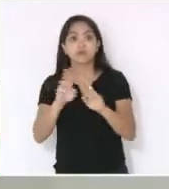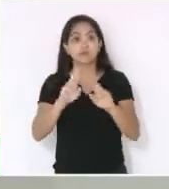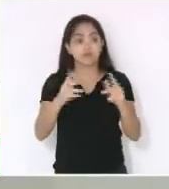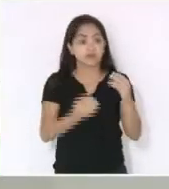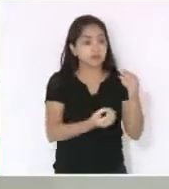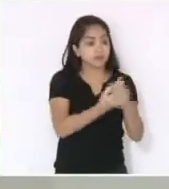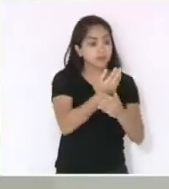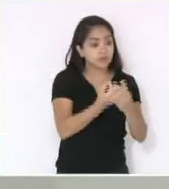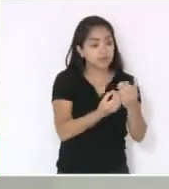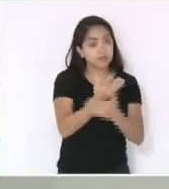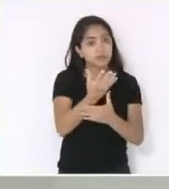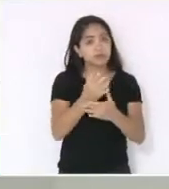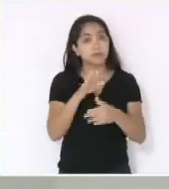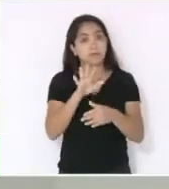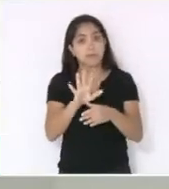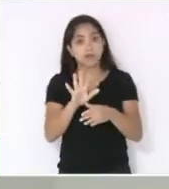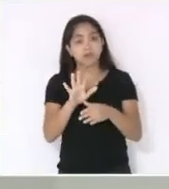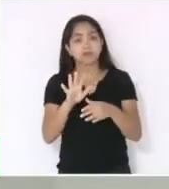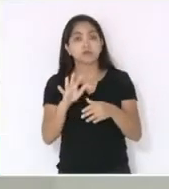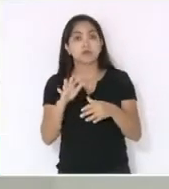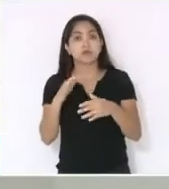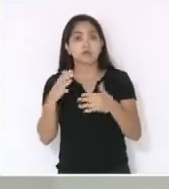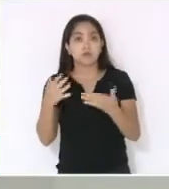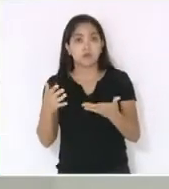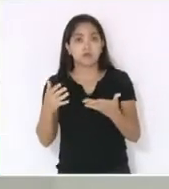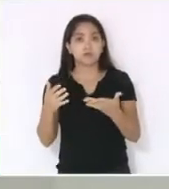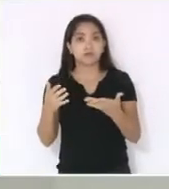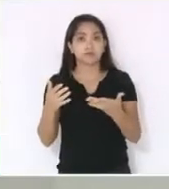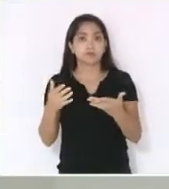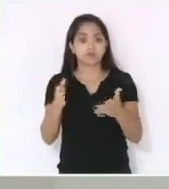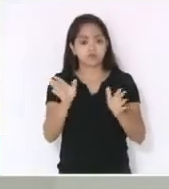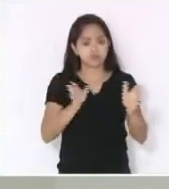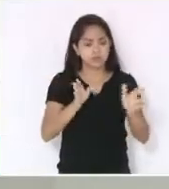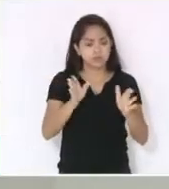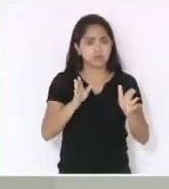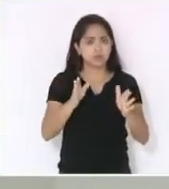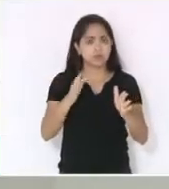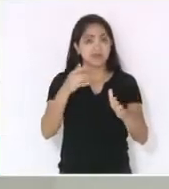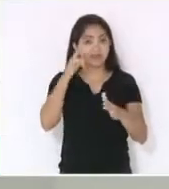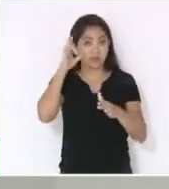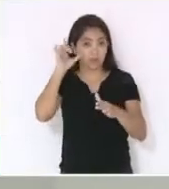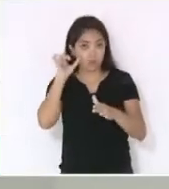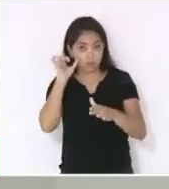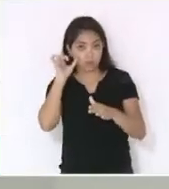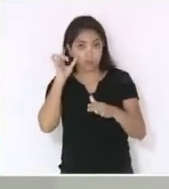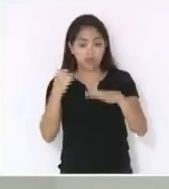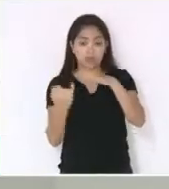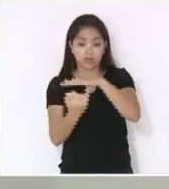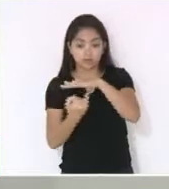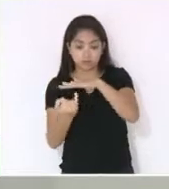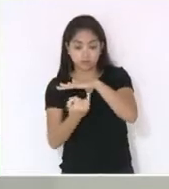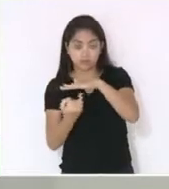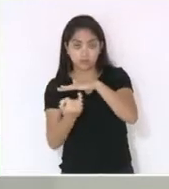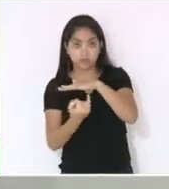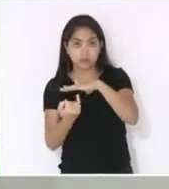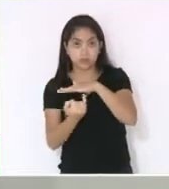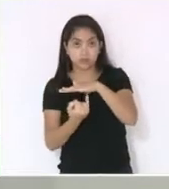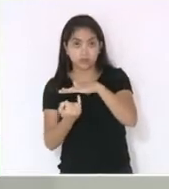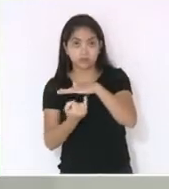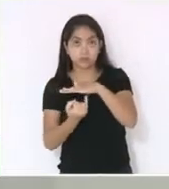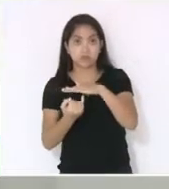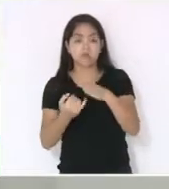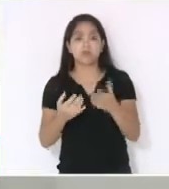nós tornamos, por muito tempo, até ontem, a indústria catarinense